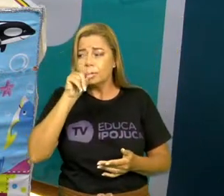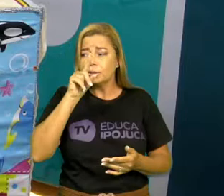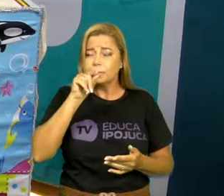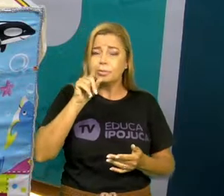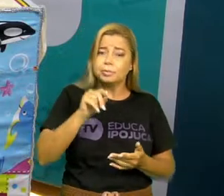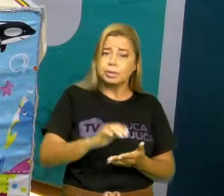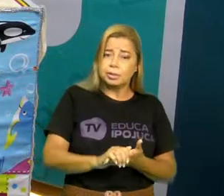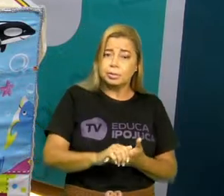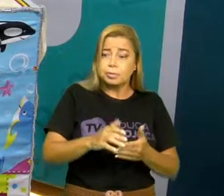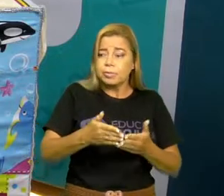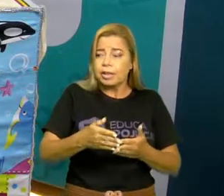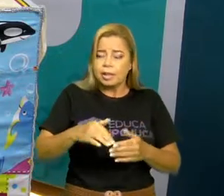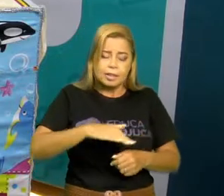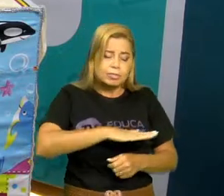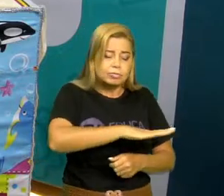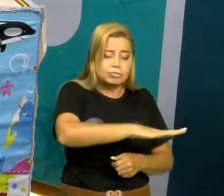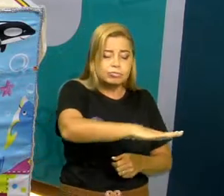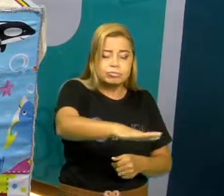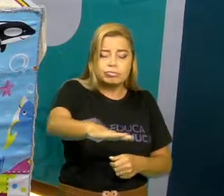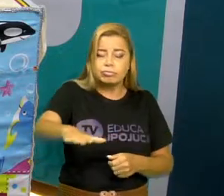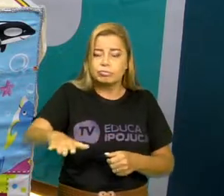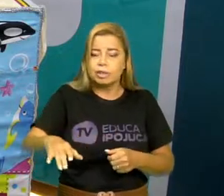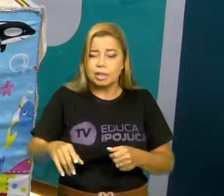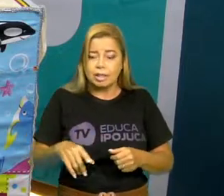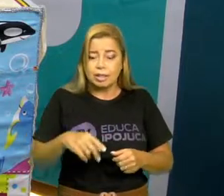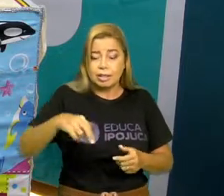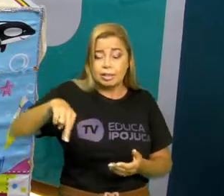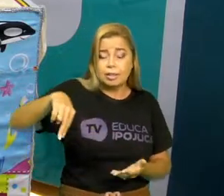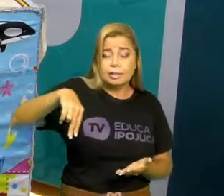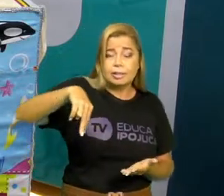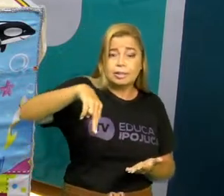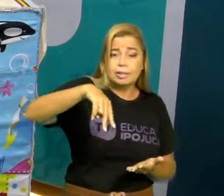Tava lá no terreiro passeando,